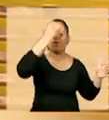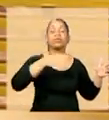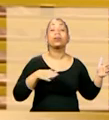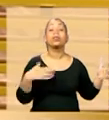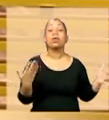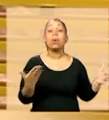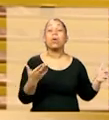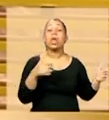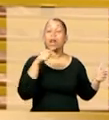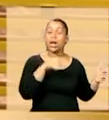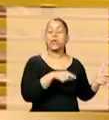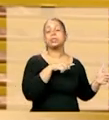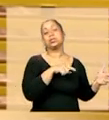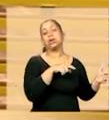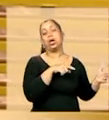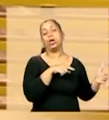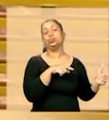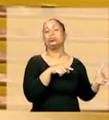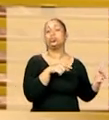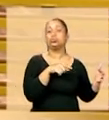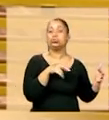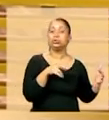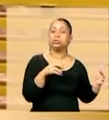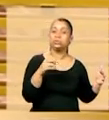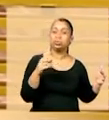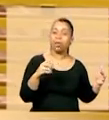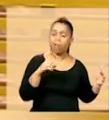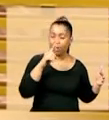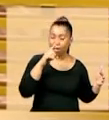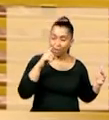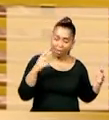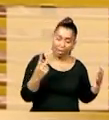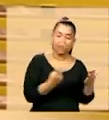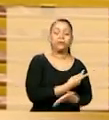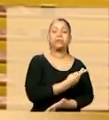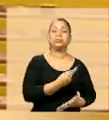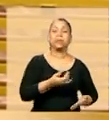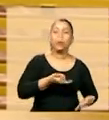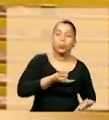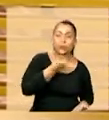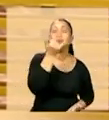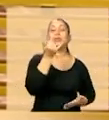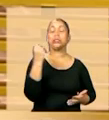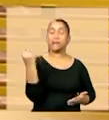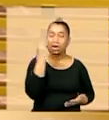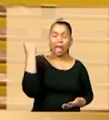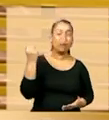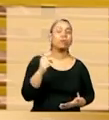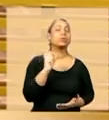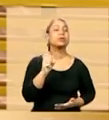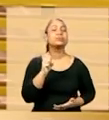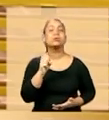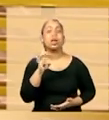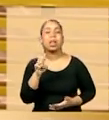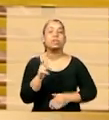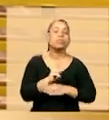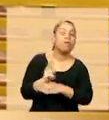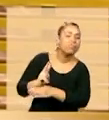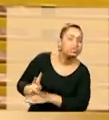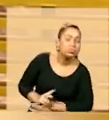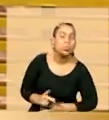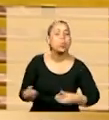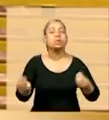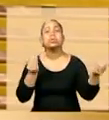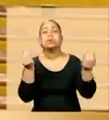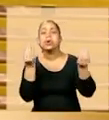graves. Nesse caso, nessa situação de acidentes graves, como que é a ação do Sereste? Vocês chegam a fazer uma vistoria no local? Como